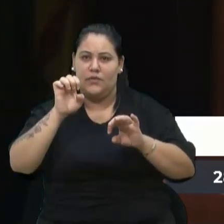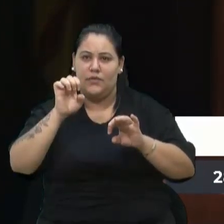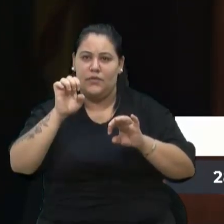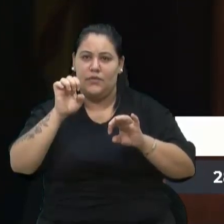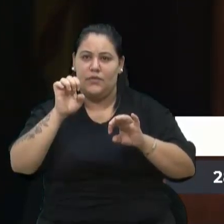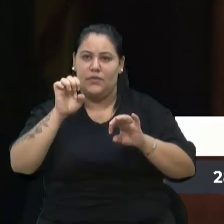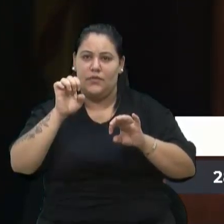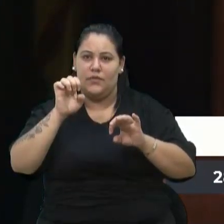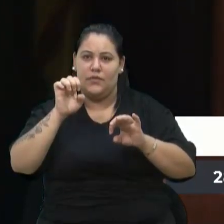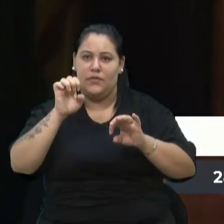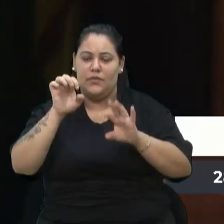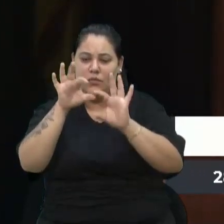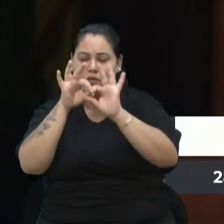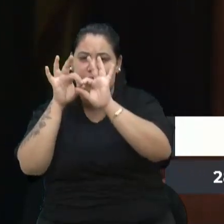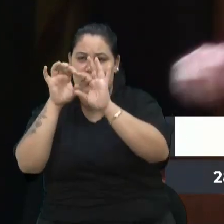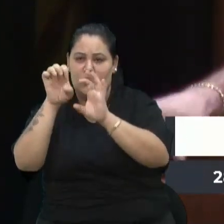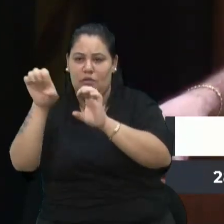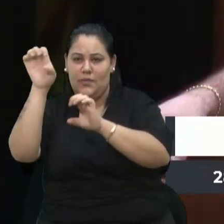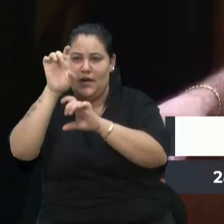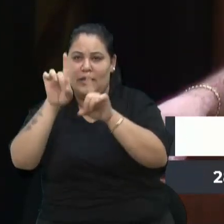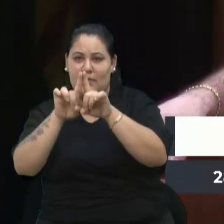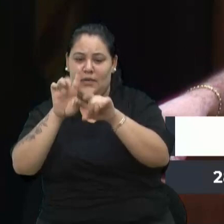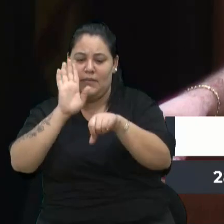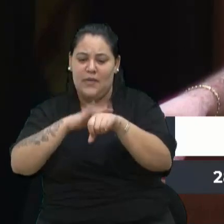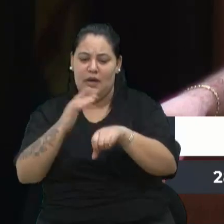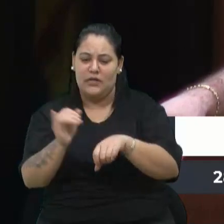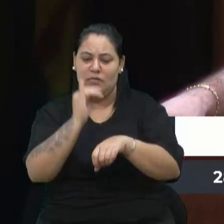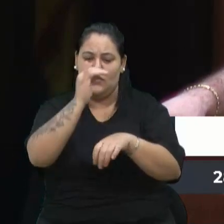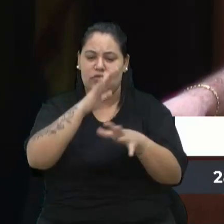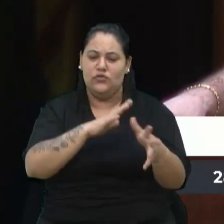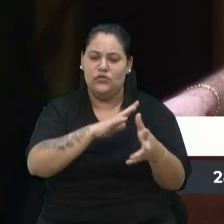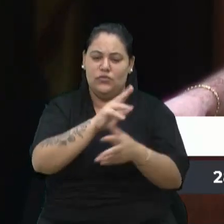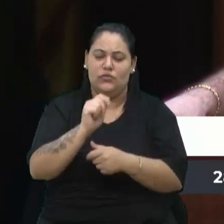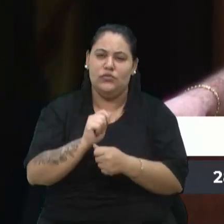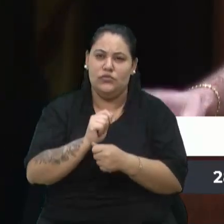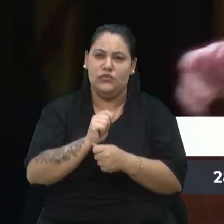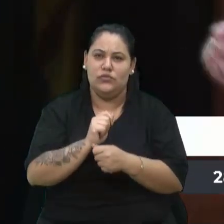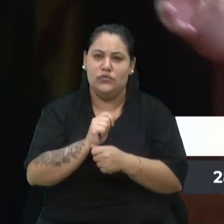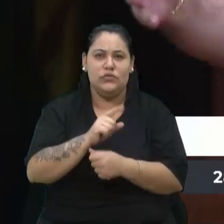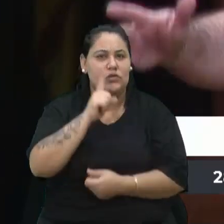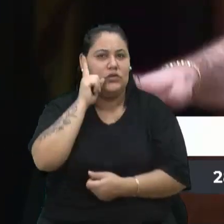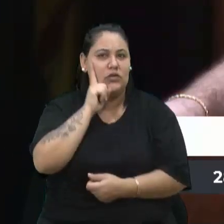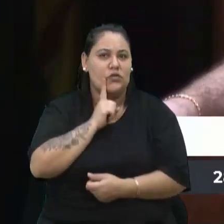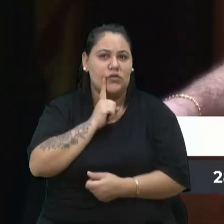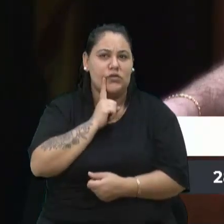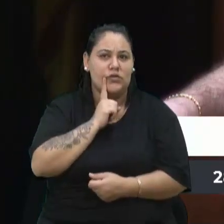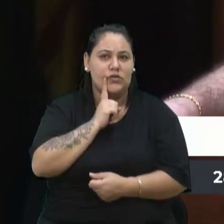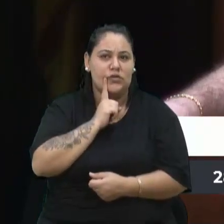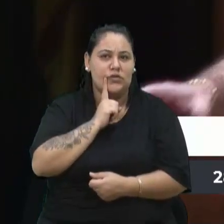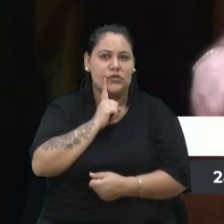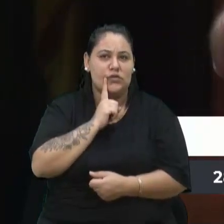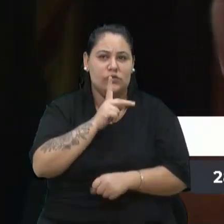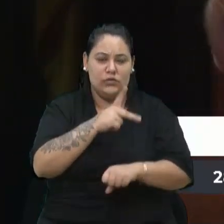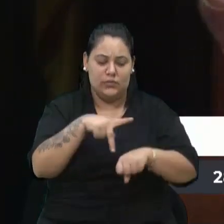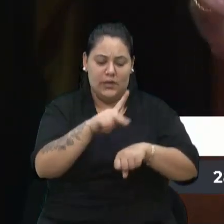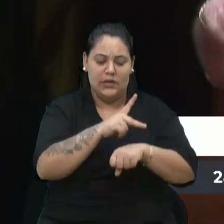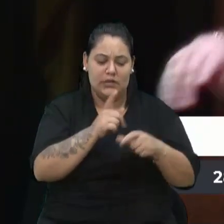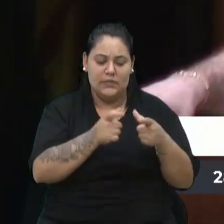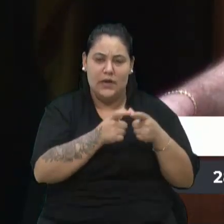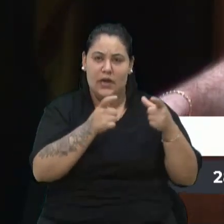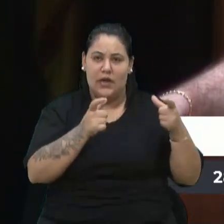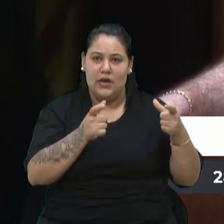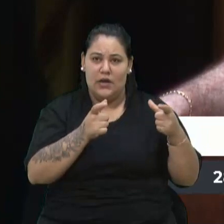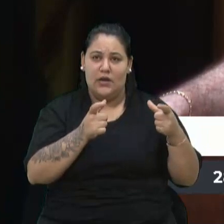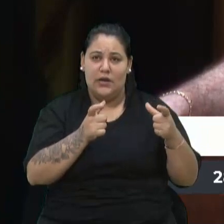União Europeia, mais importante do mundo, Estados Unidos, que é um dos países, uma das